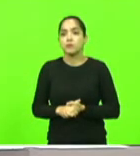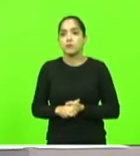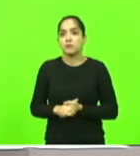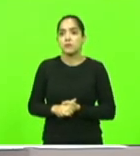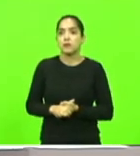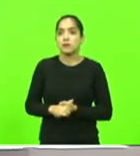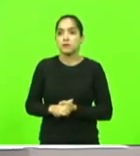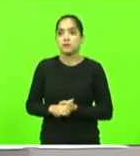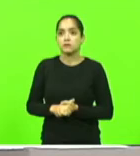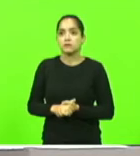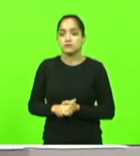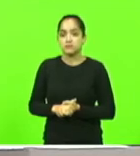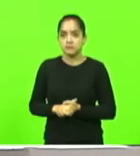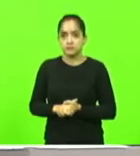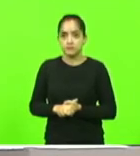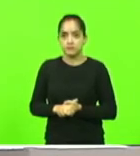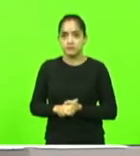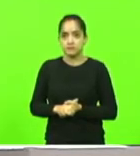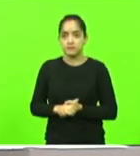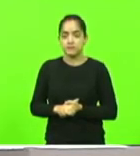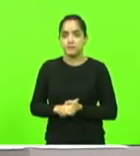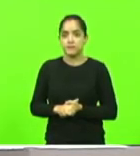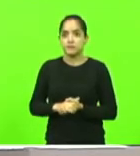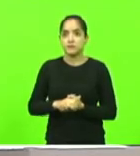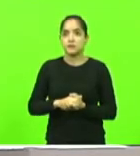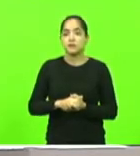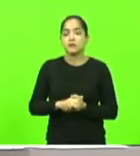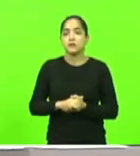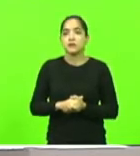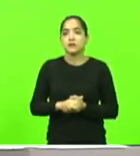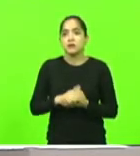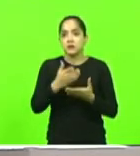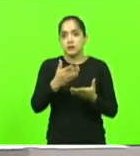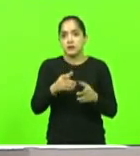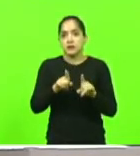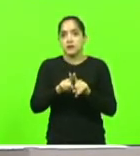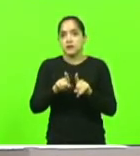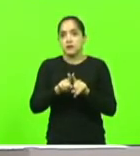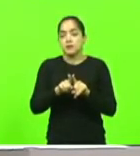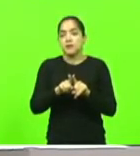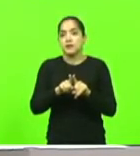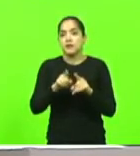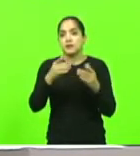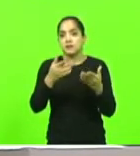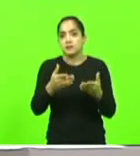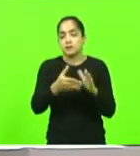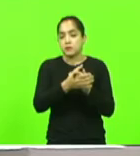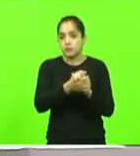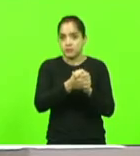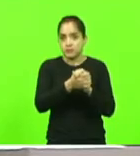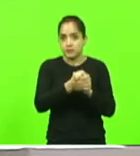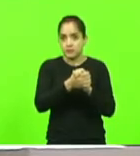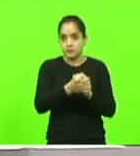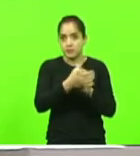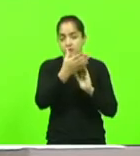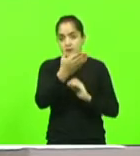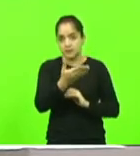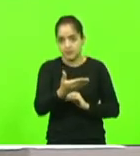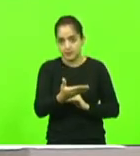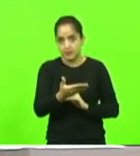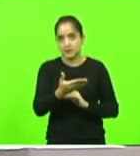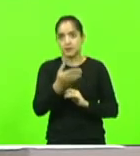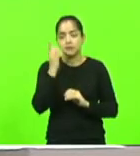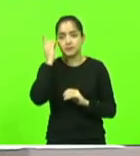Obrigado, deputado Silvio. Senhor presidente. Deputado Gerri. Da mesma forma, queria cumprimentar o nosso